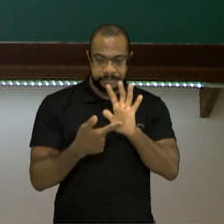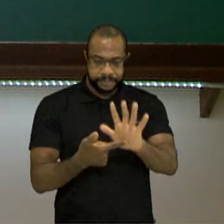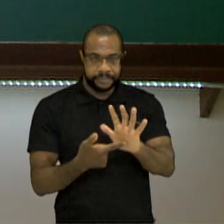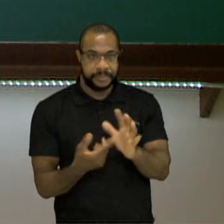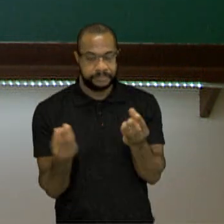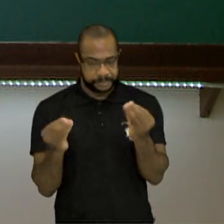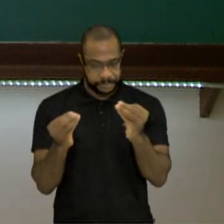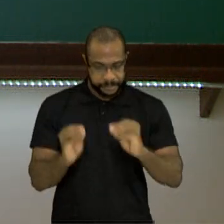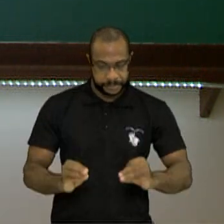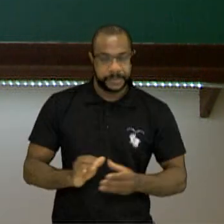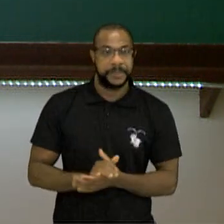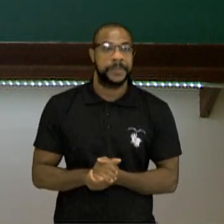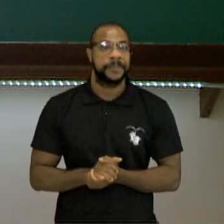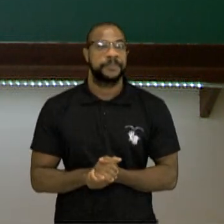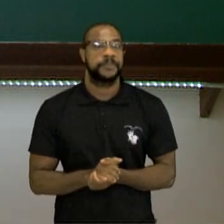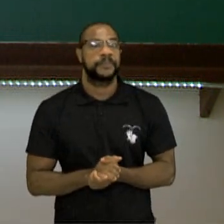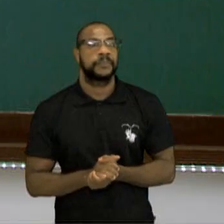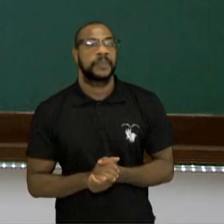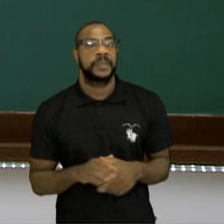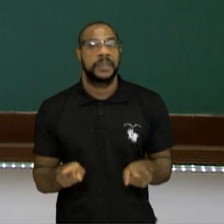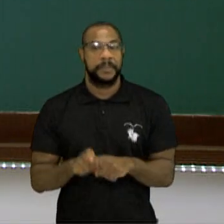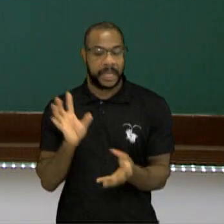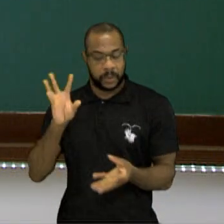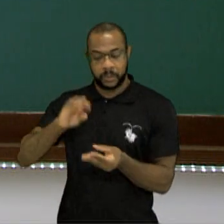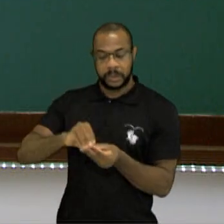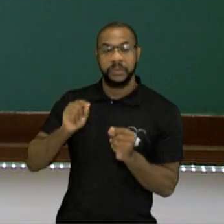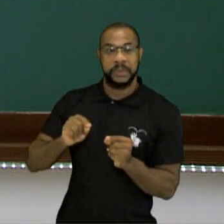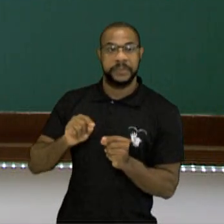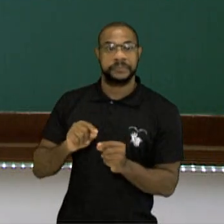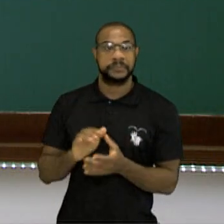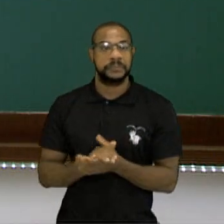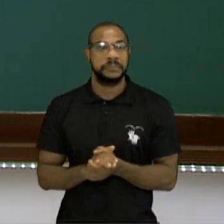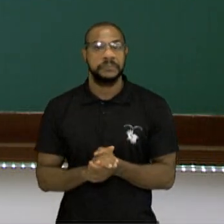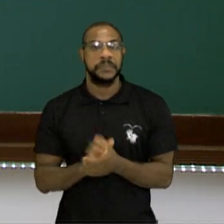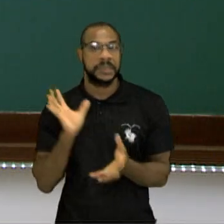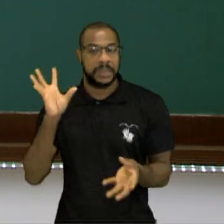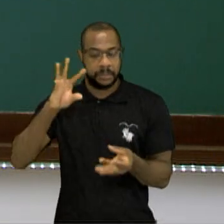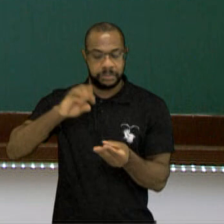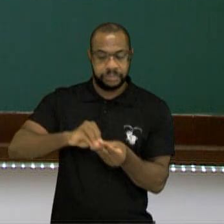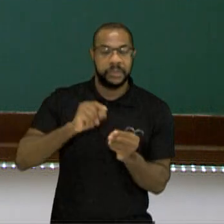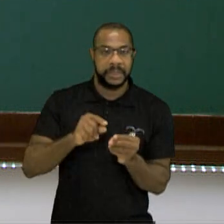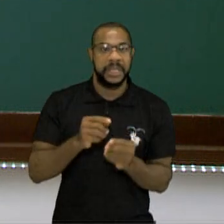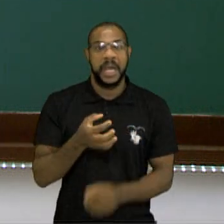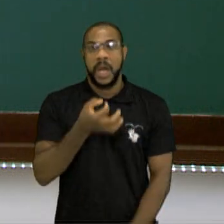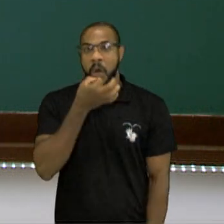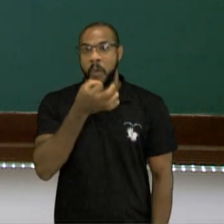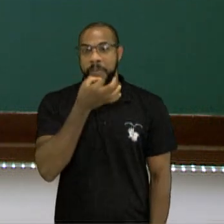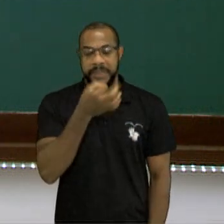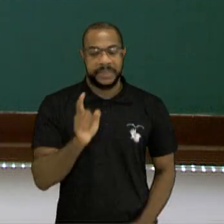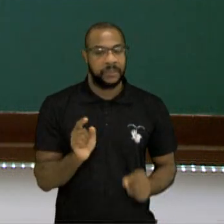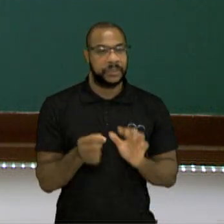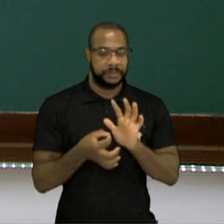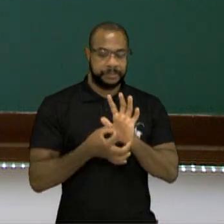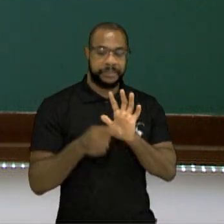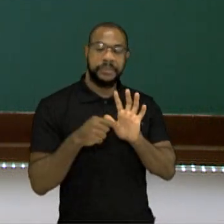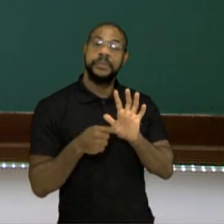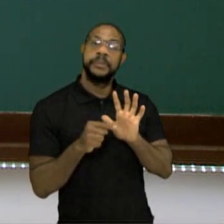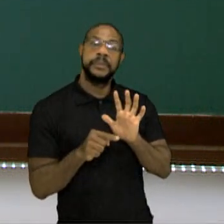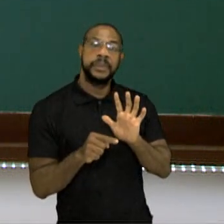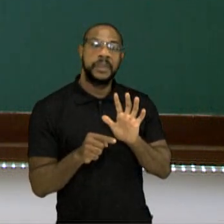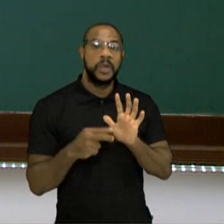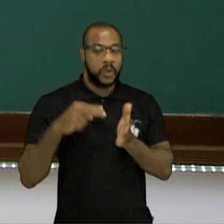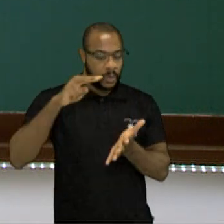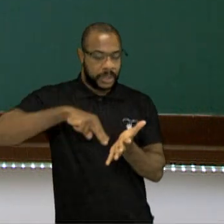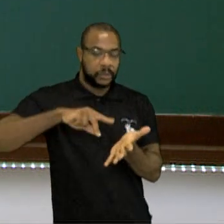início. E já na conclusão, nós temos a retomada desta opinião, desta tese, onde o leitor ainda